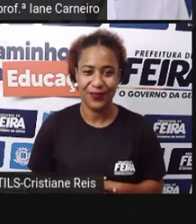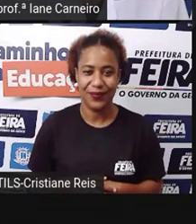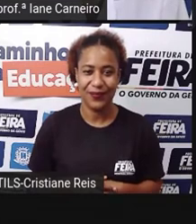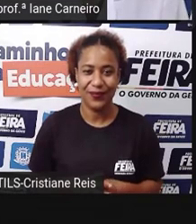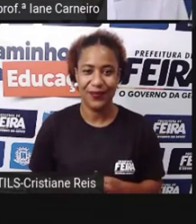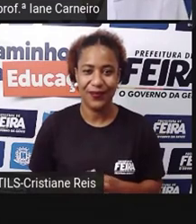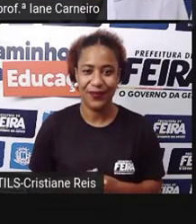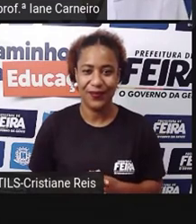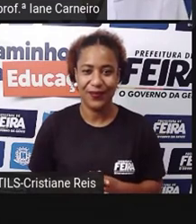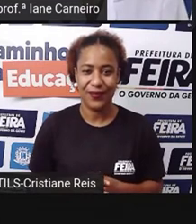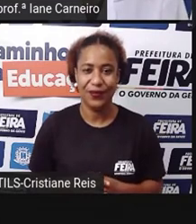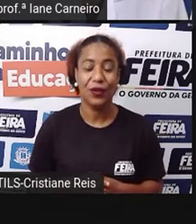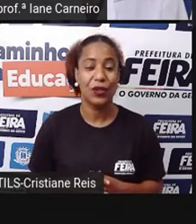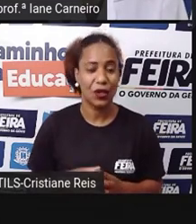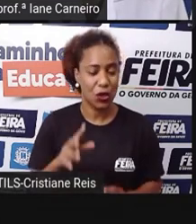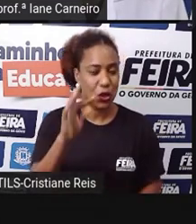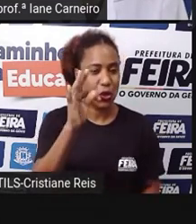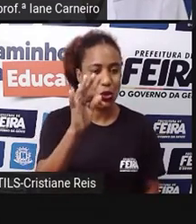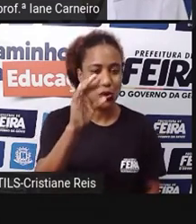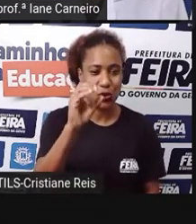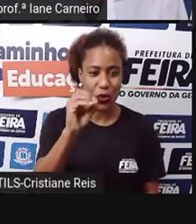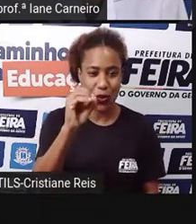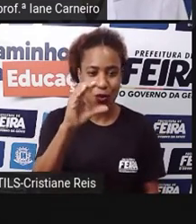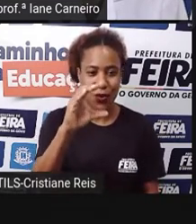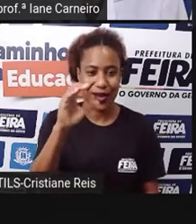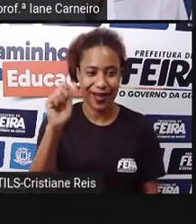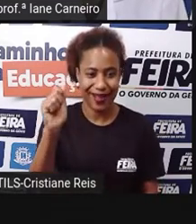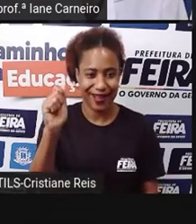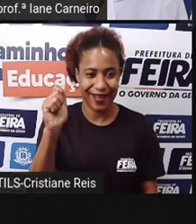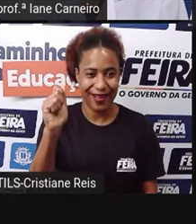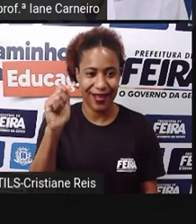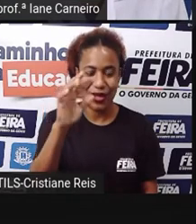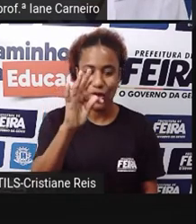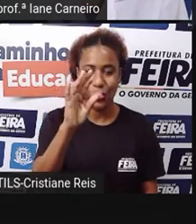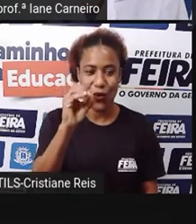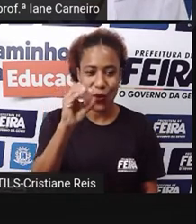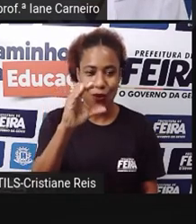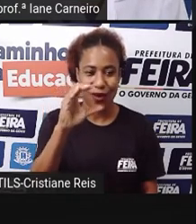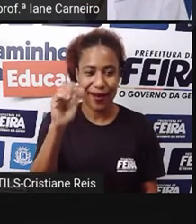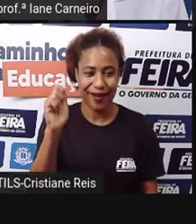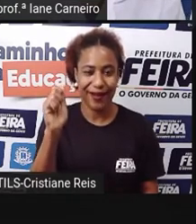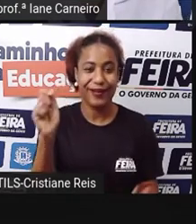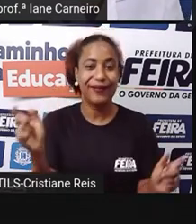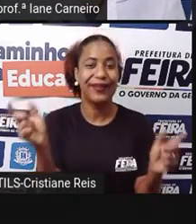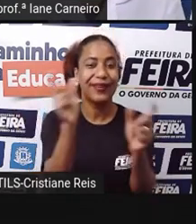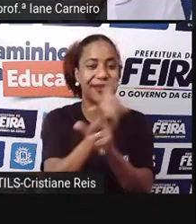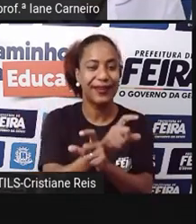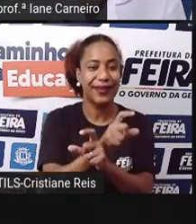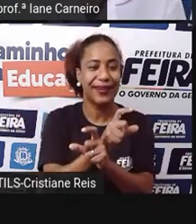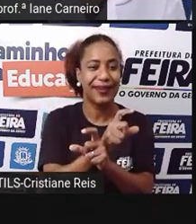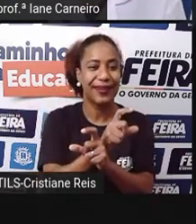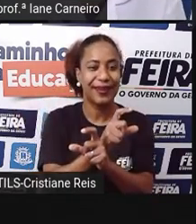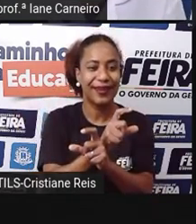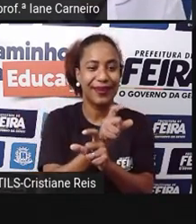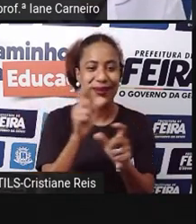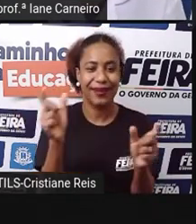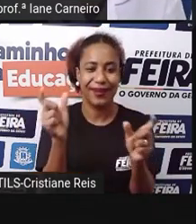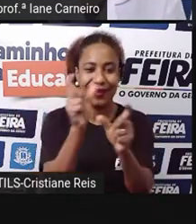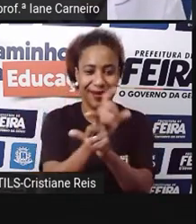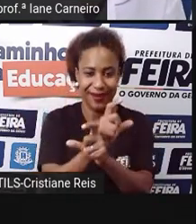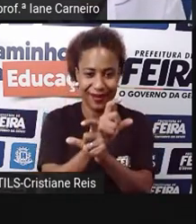tá escrito, ó, toca, toca. Se eu inverter, qual é a palavra nova que vai